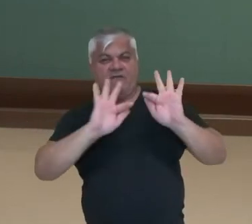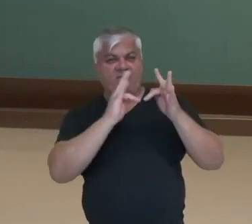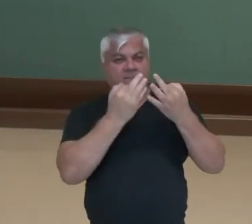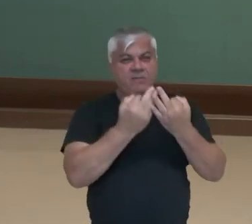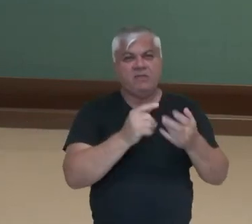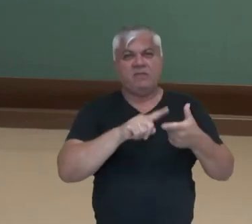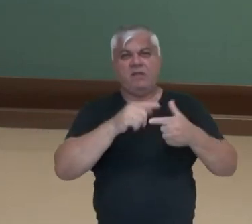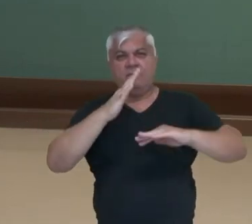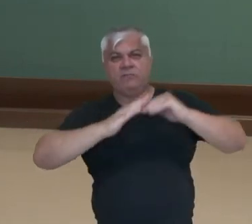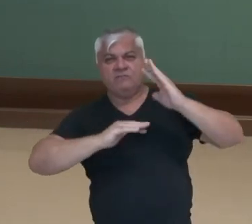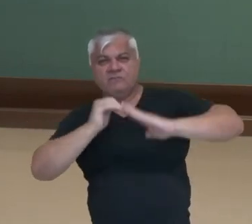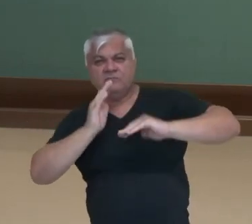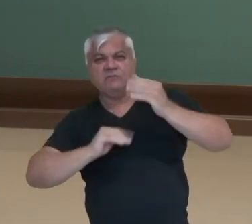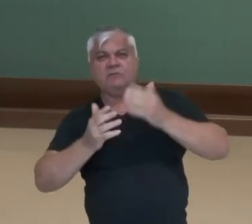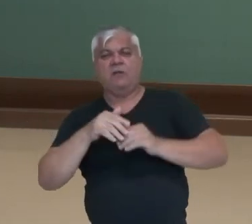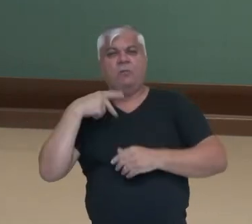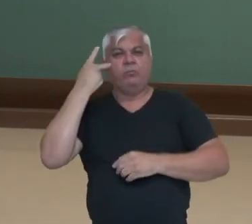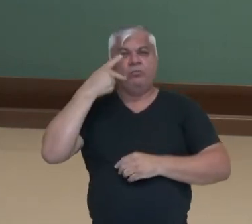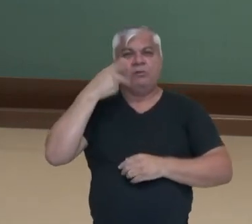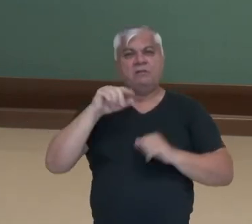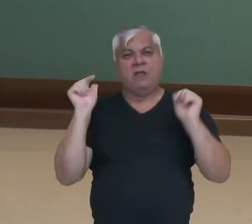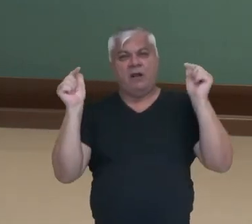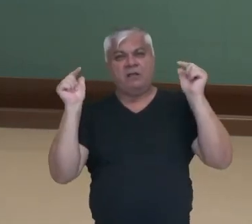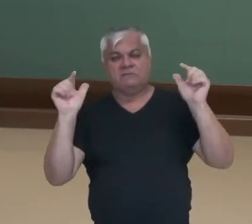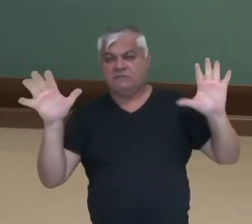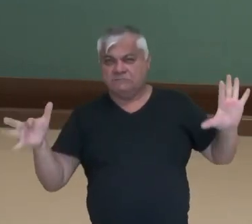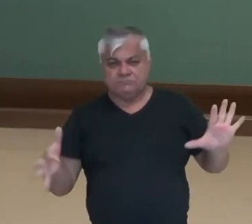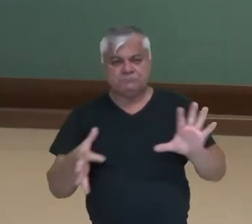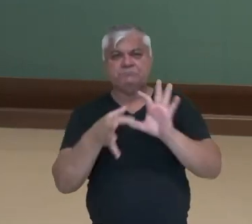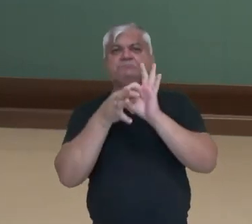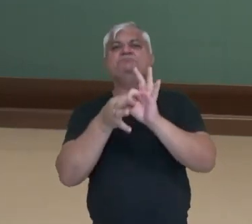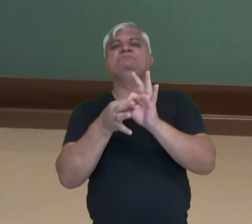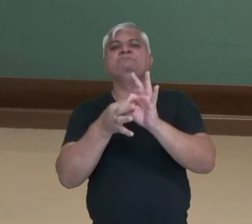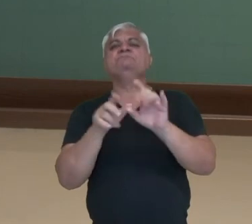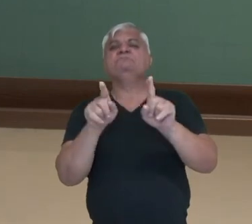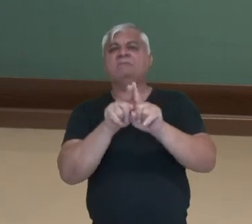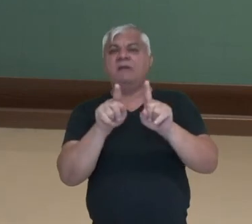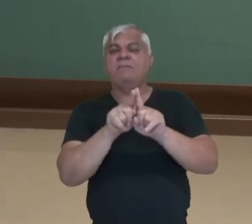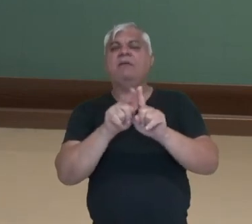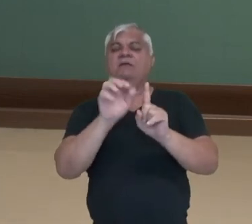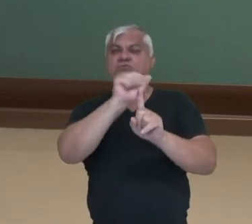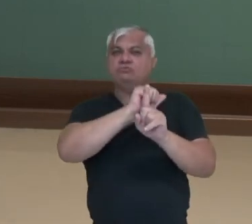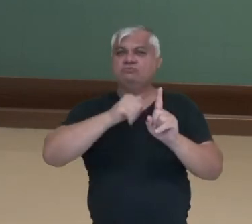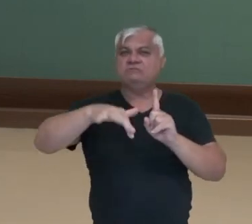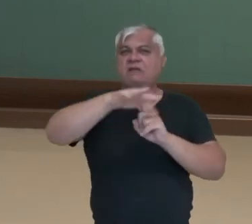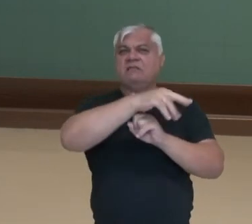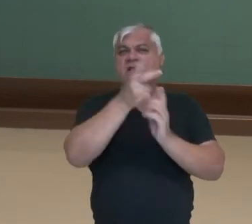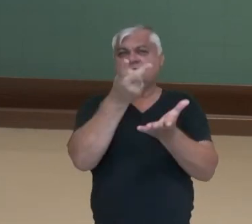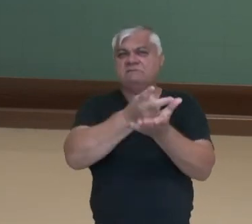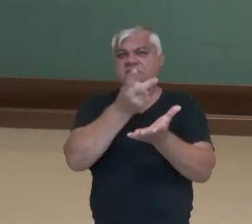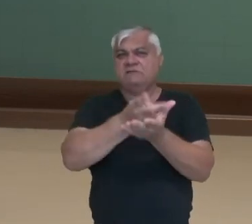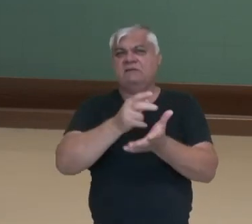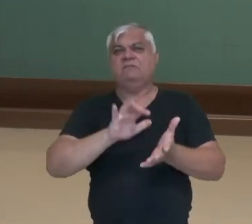familiar, profissional, política ou do lazer. A religião cívica interligava-se com a religião